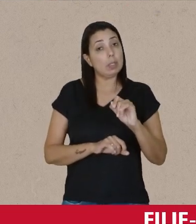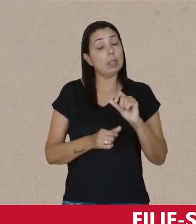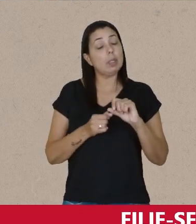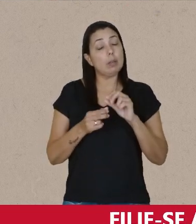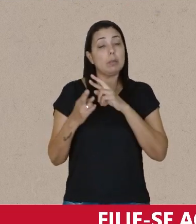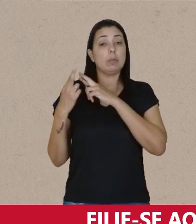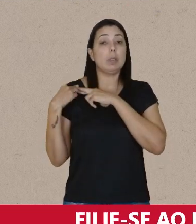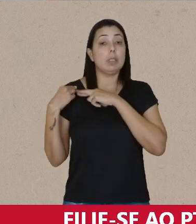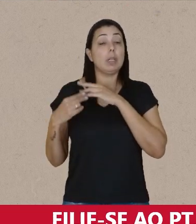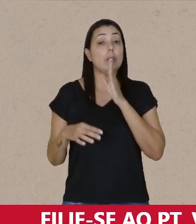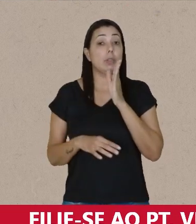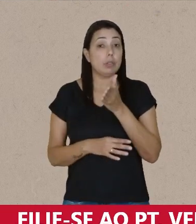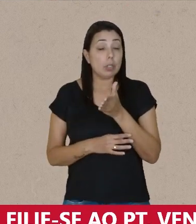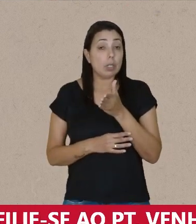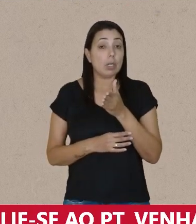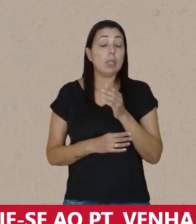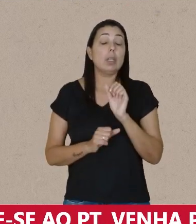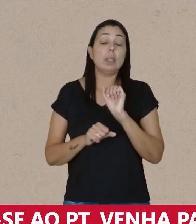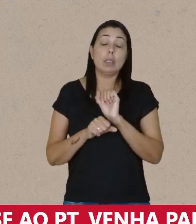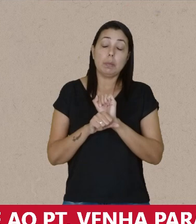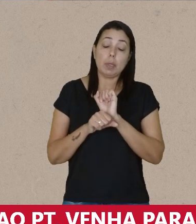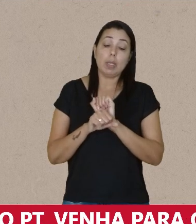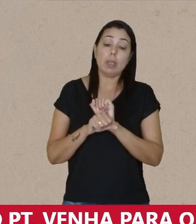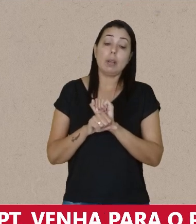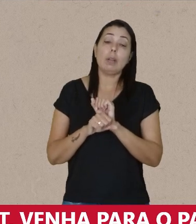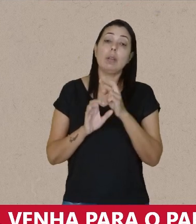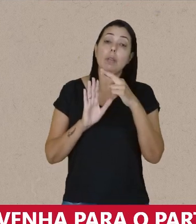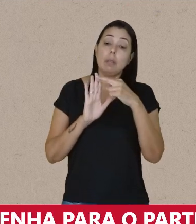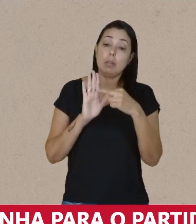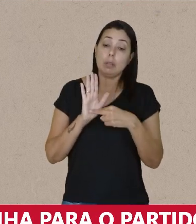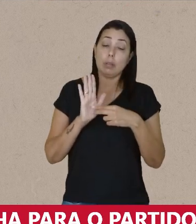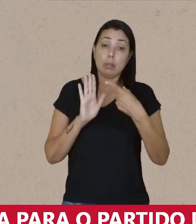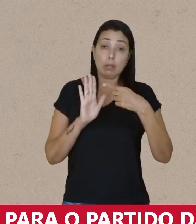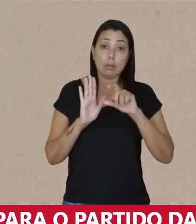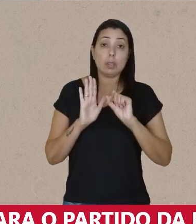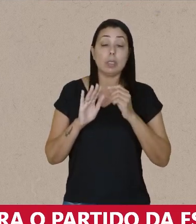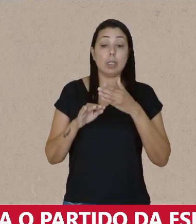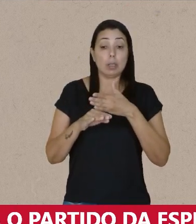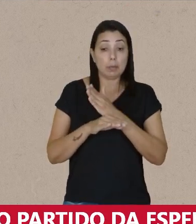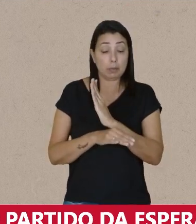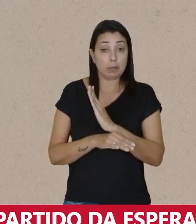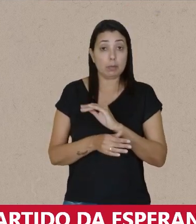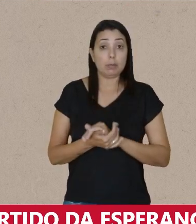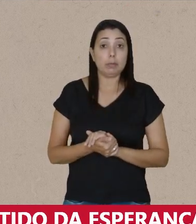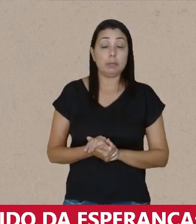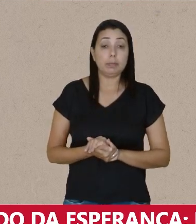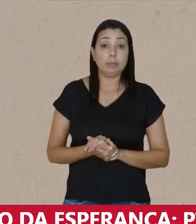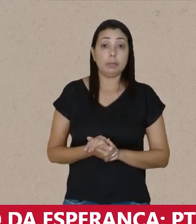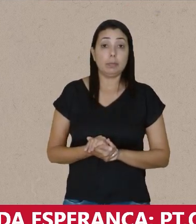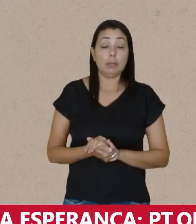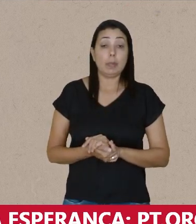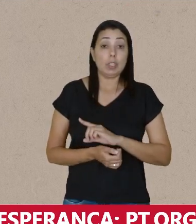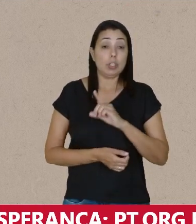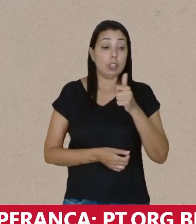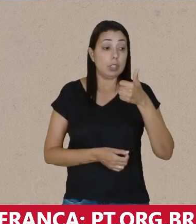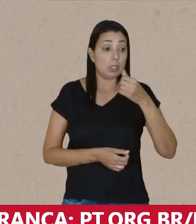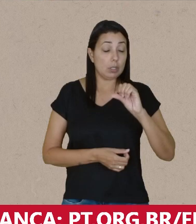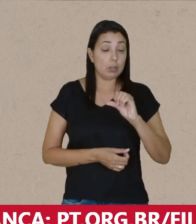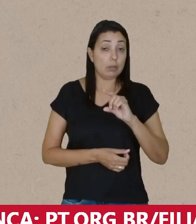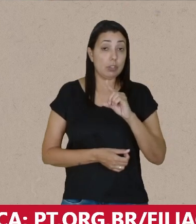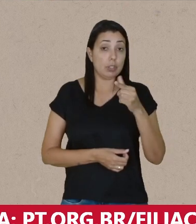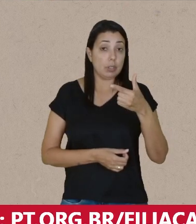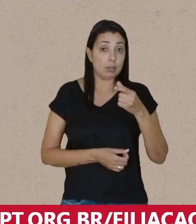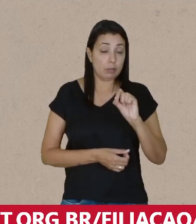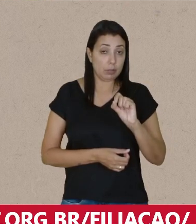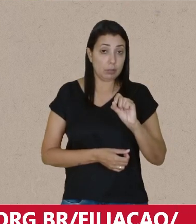papel já, né, e esperamos com o relatório, né, que vai ser aprovado dia 19, a leitura, dia